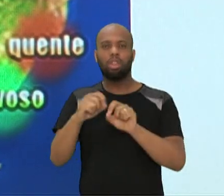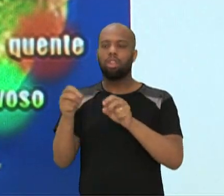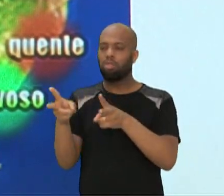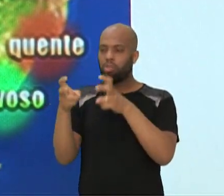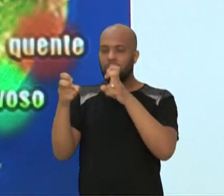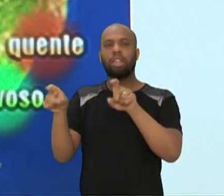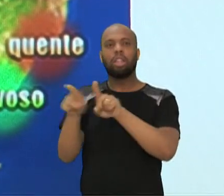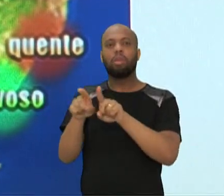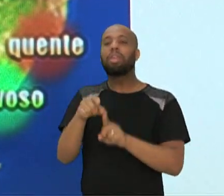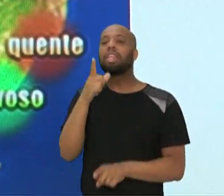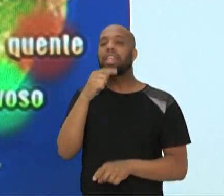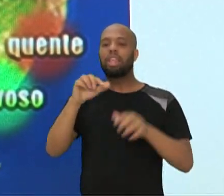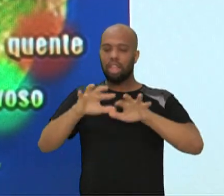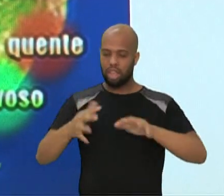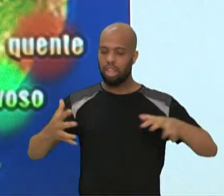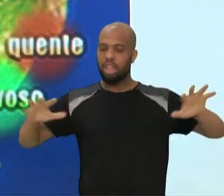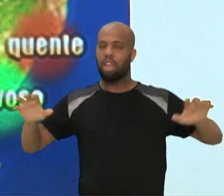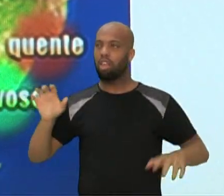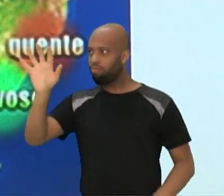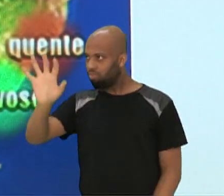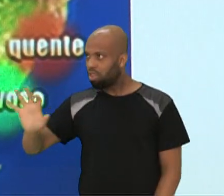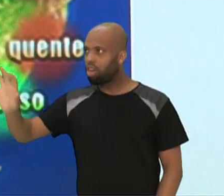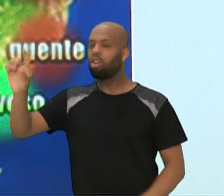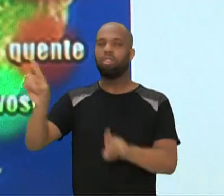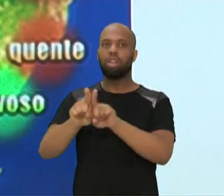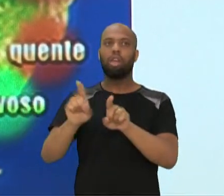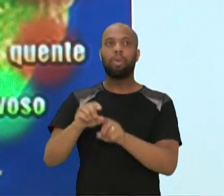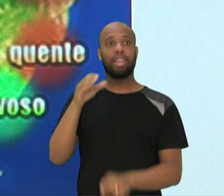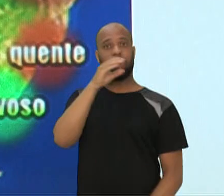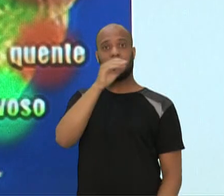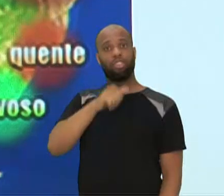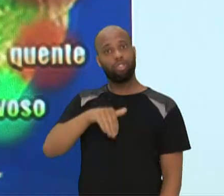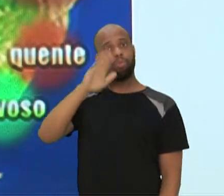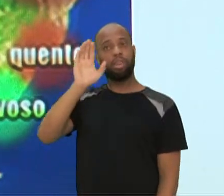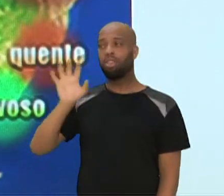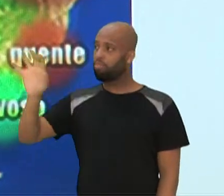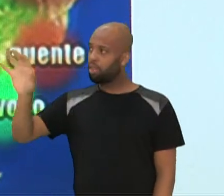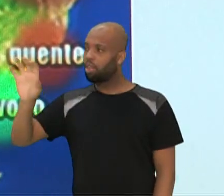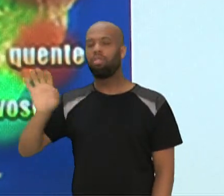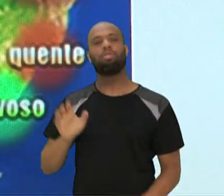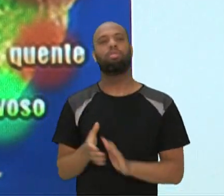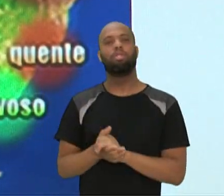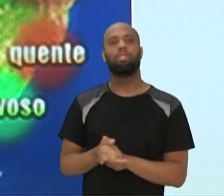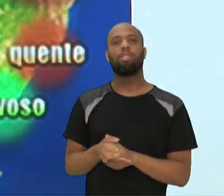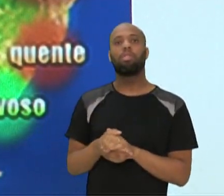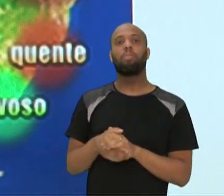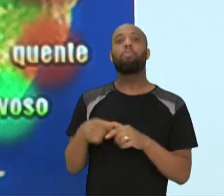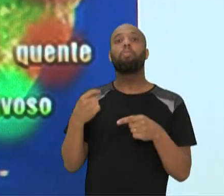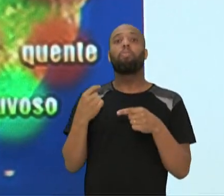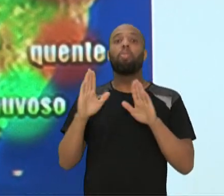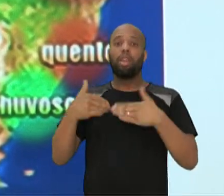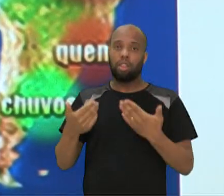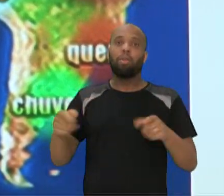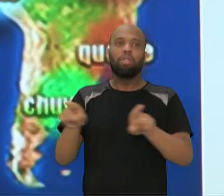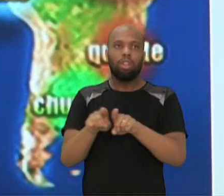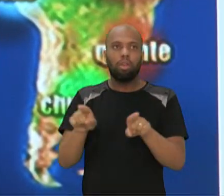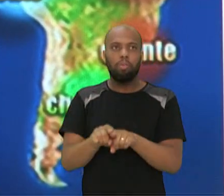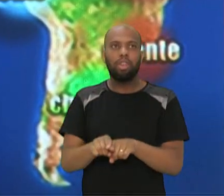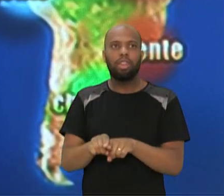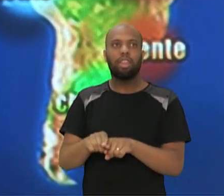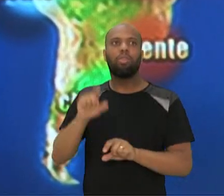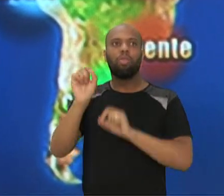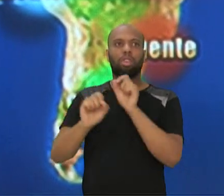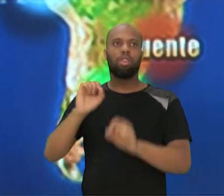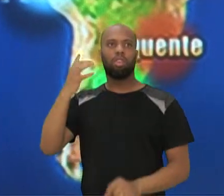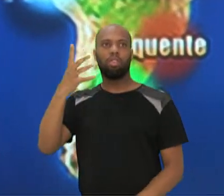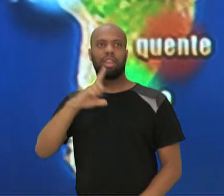que as águas do Oceano Pacífico se tornam todas mais quentes nessa região aqui. Por consequência, essa região aqui